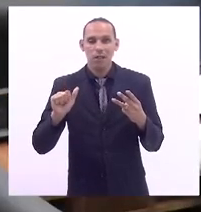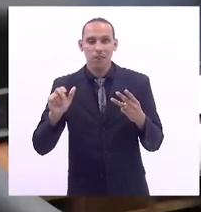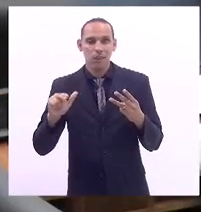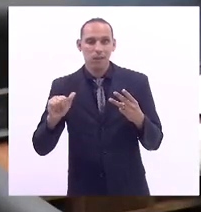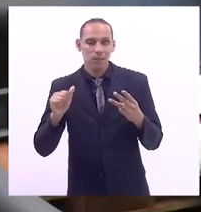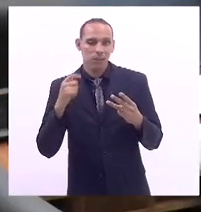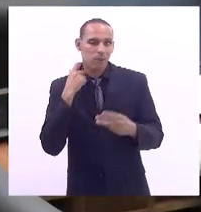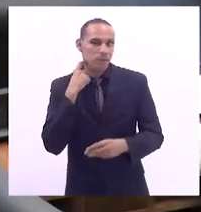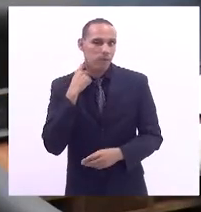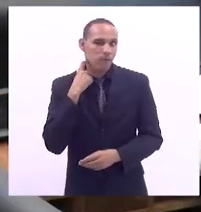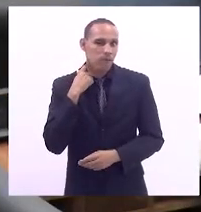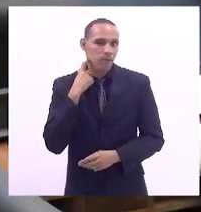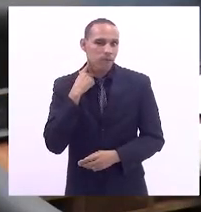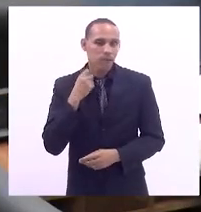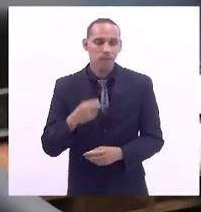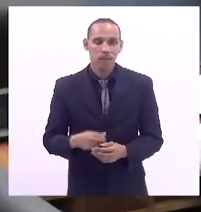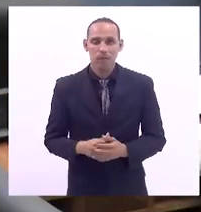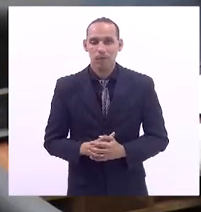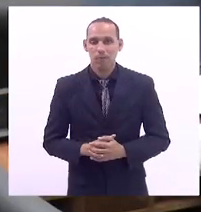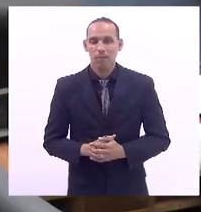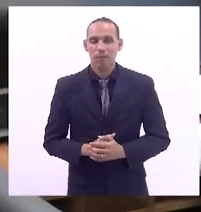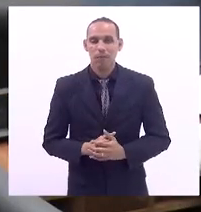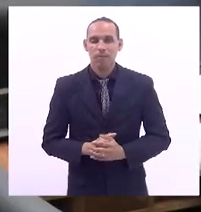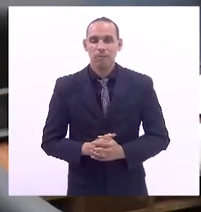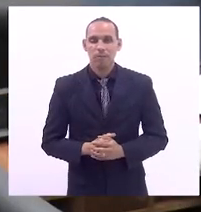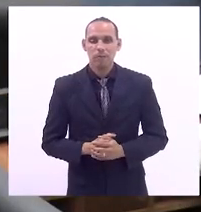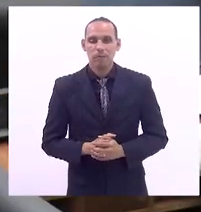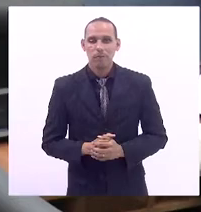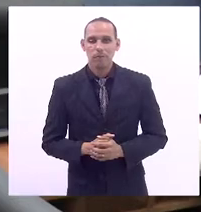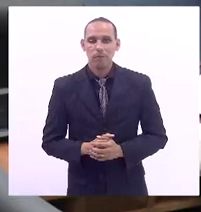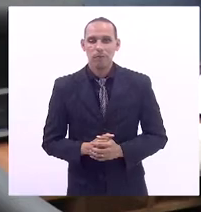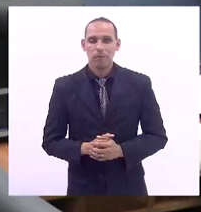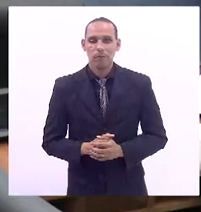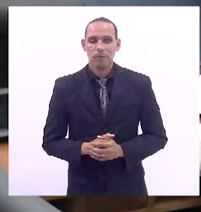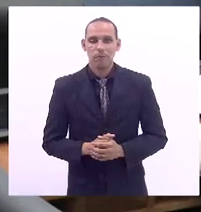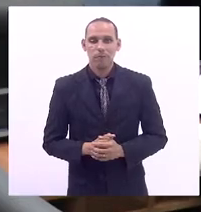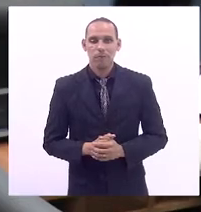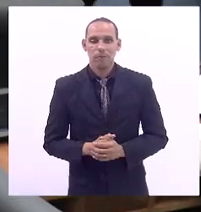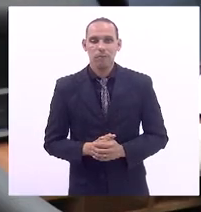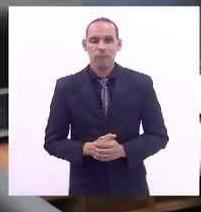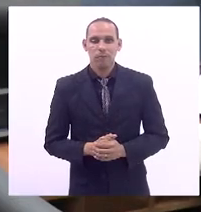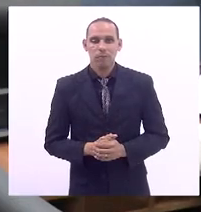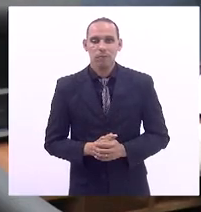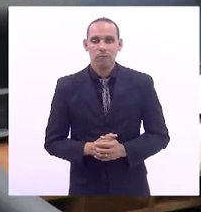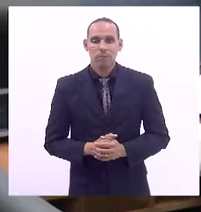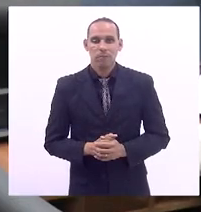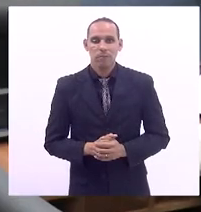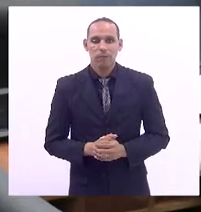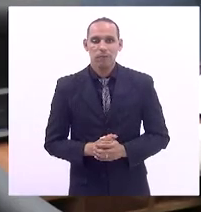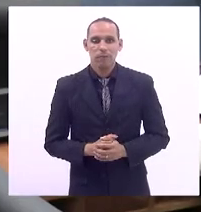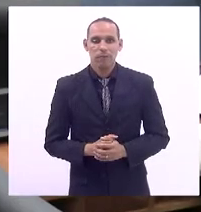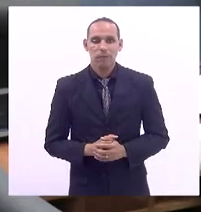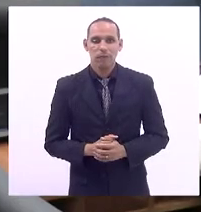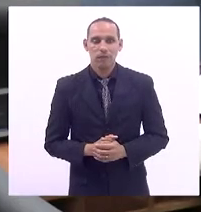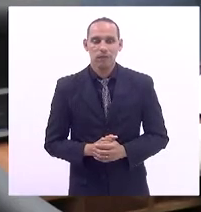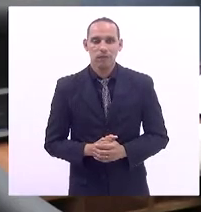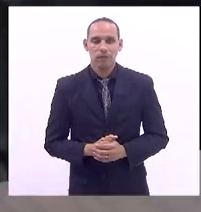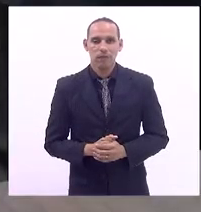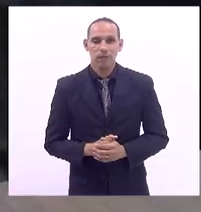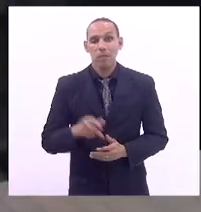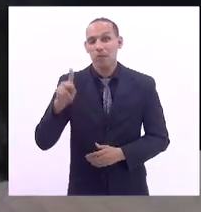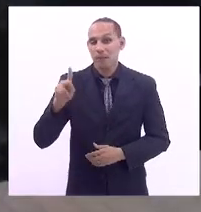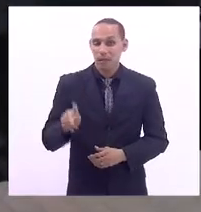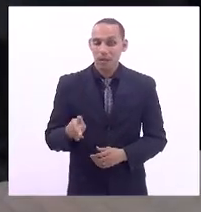Passos G1 Ah tá o criativo